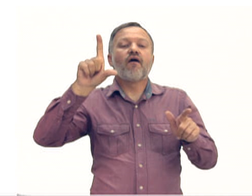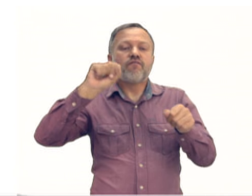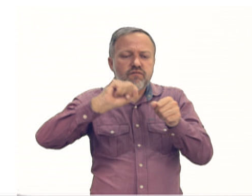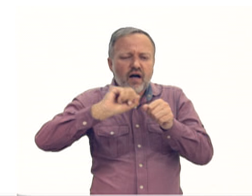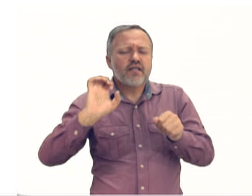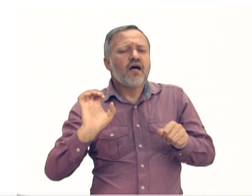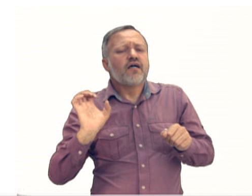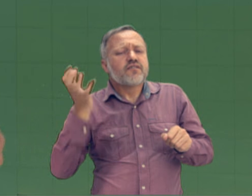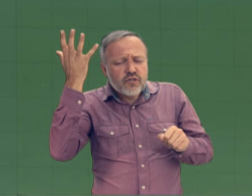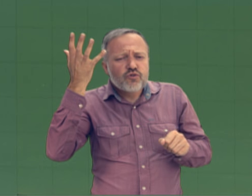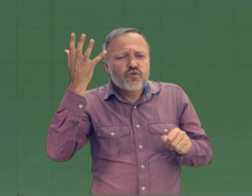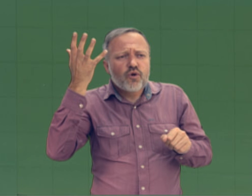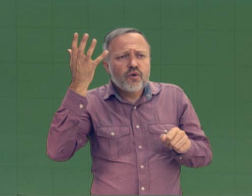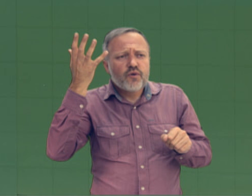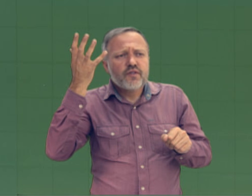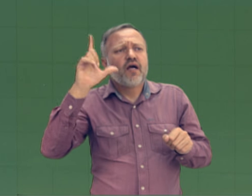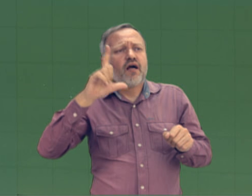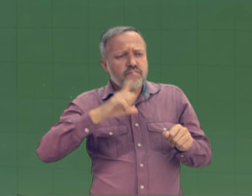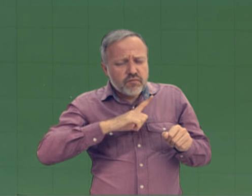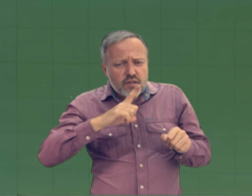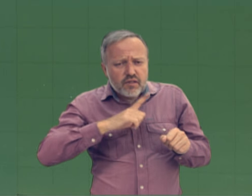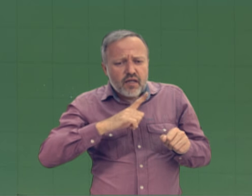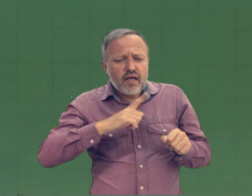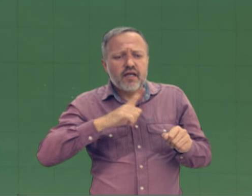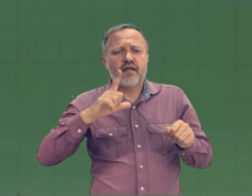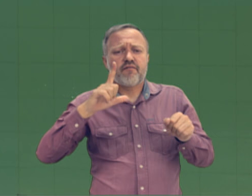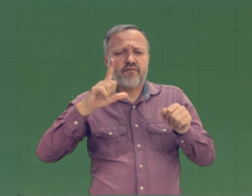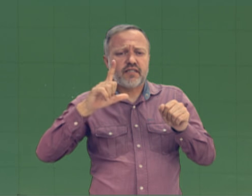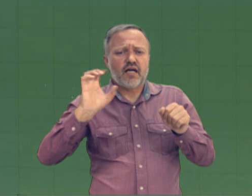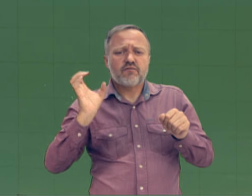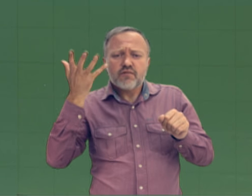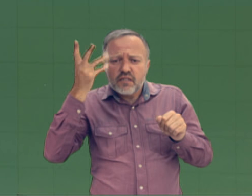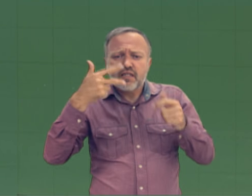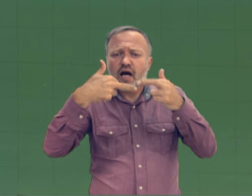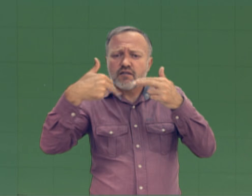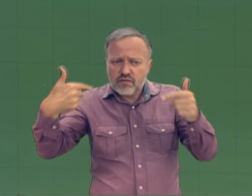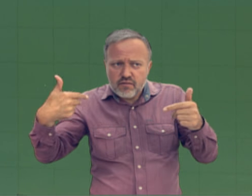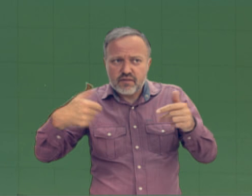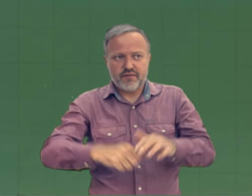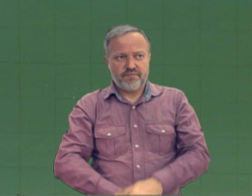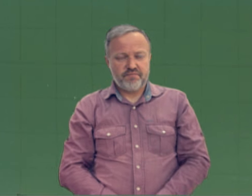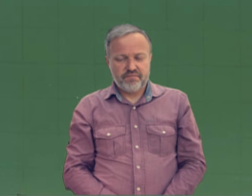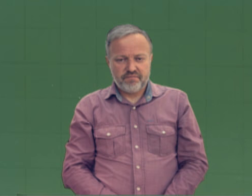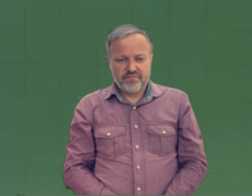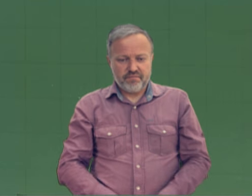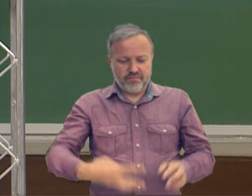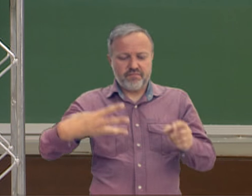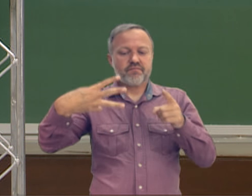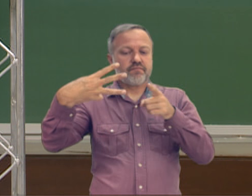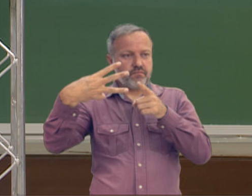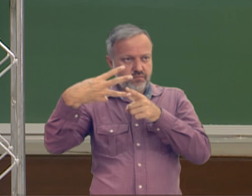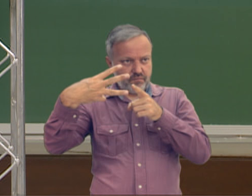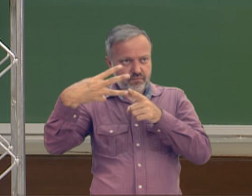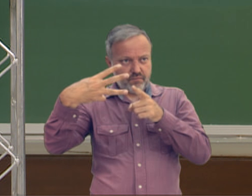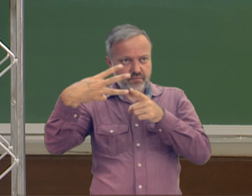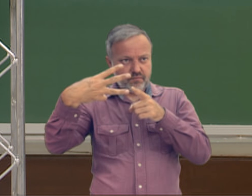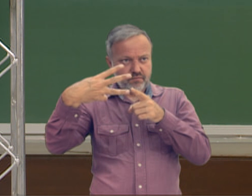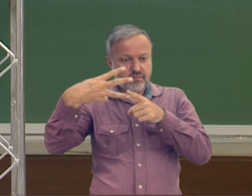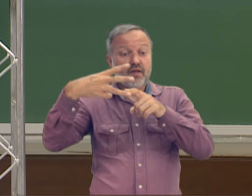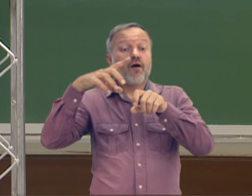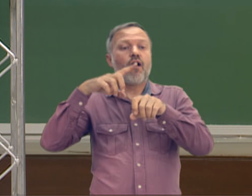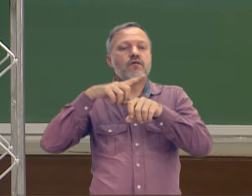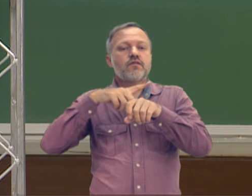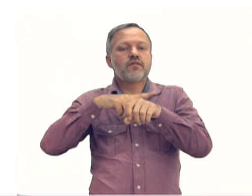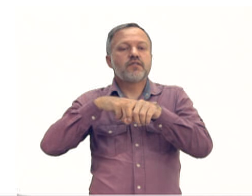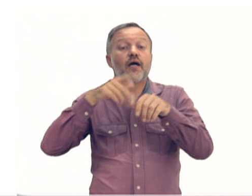o antagonista, os secundários. É importante saber disso também. O tempo. O tempo é quando que